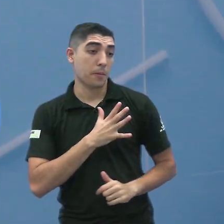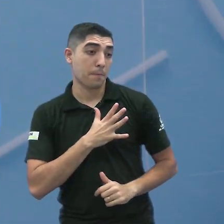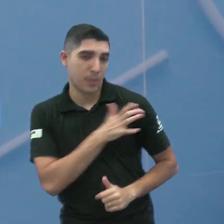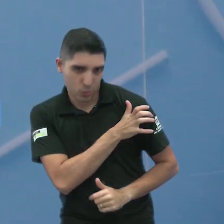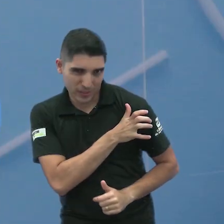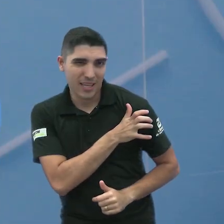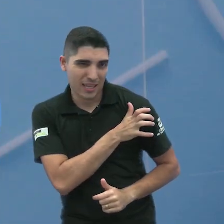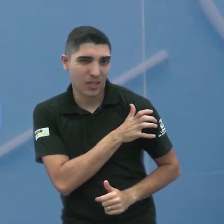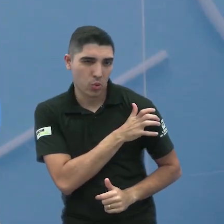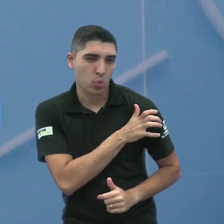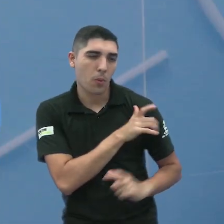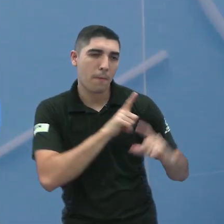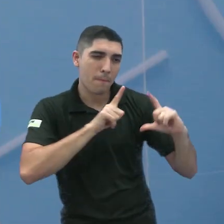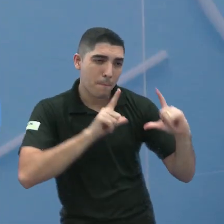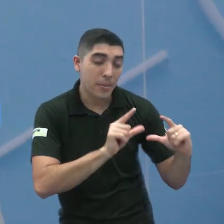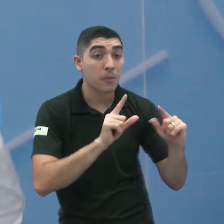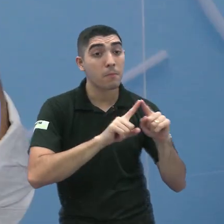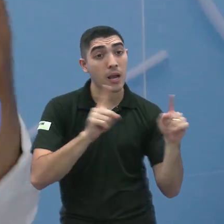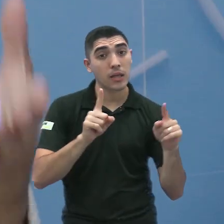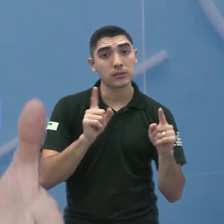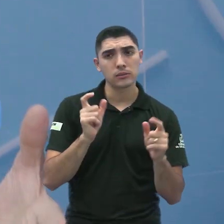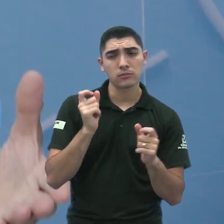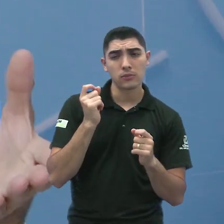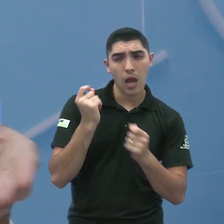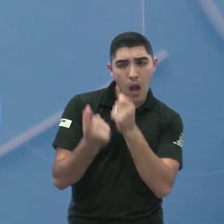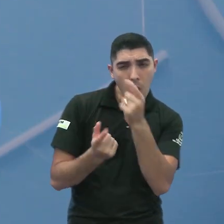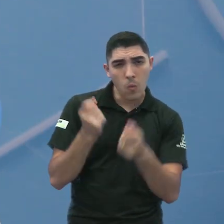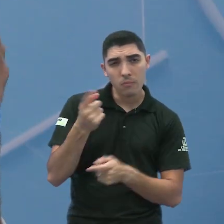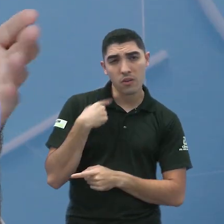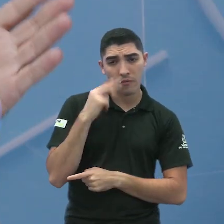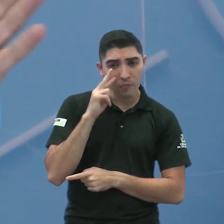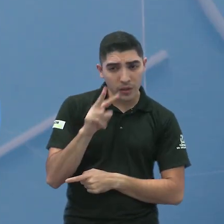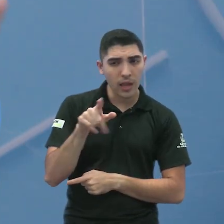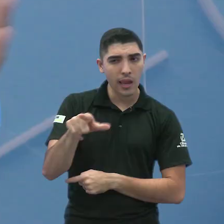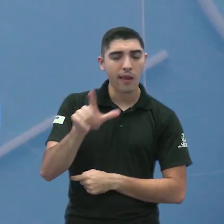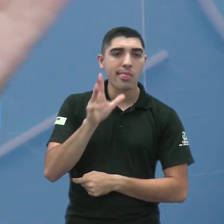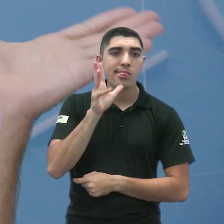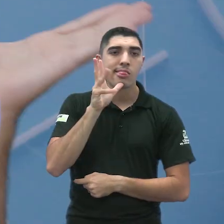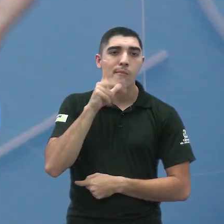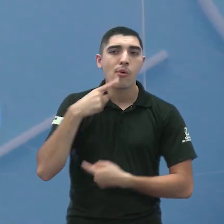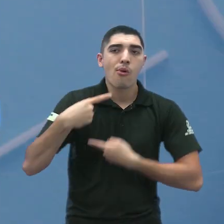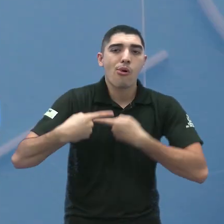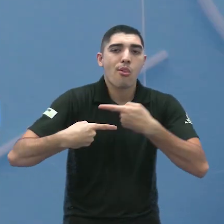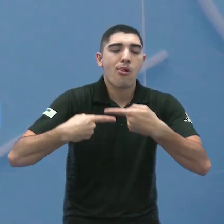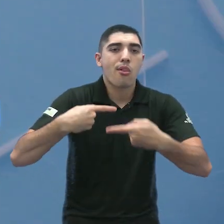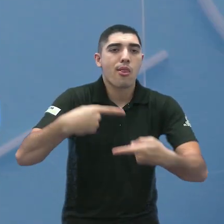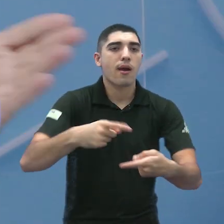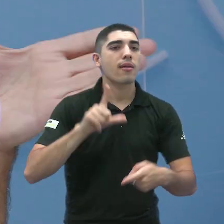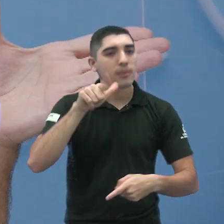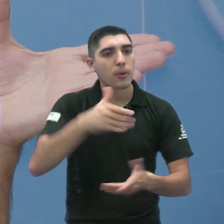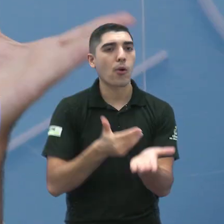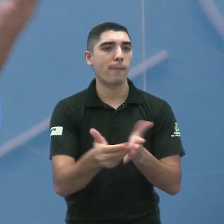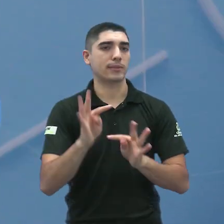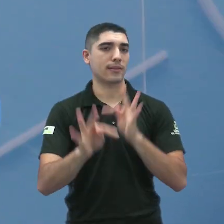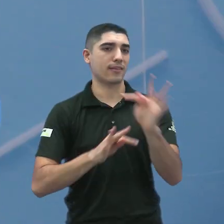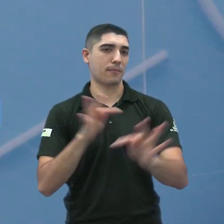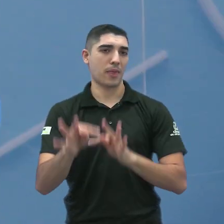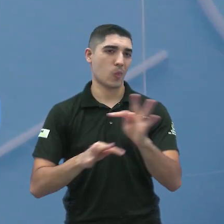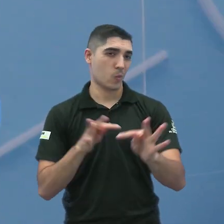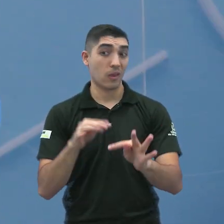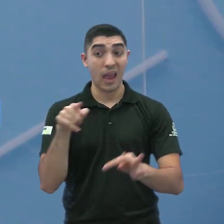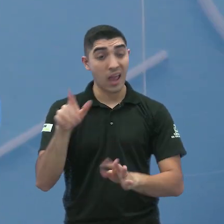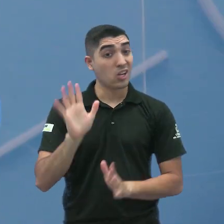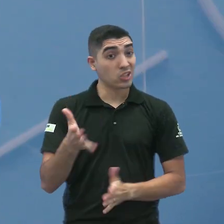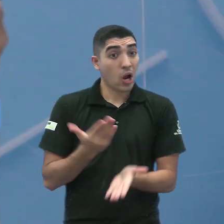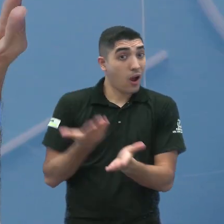necessidade, embora ainda veja as pessoas chegando muito tarde para o tratamento, né? Ou seja, já sofreram por muito tempo, já tiveram